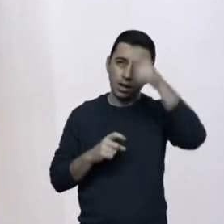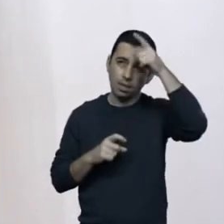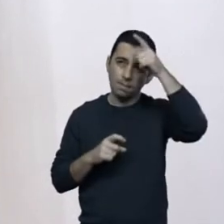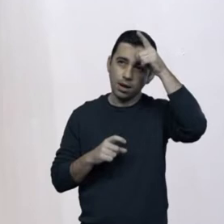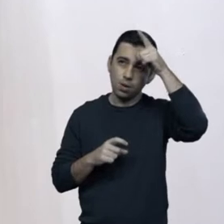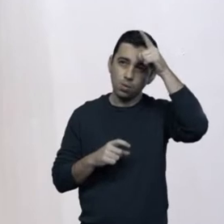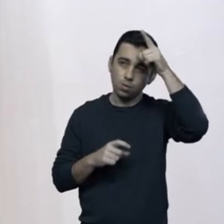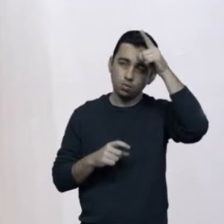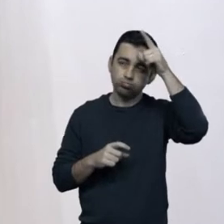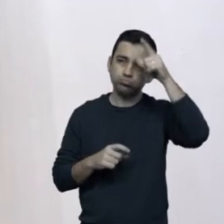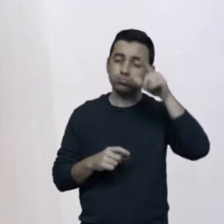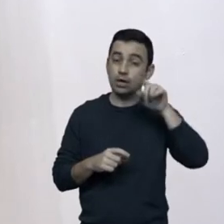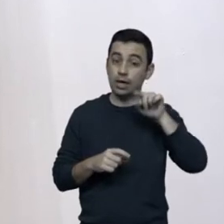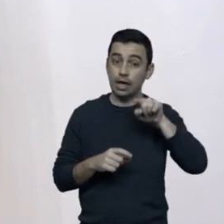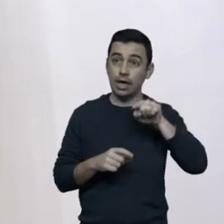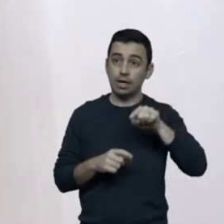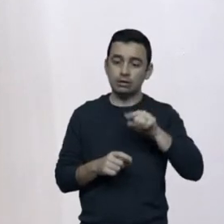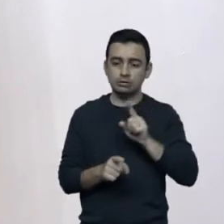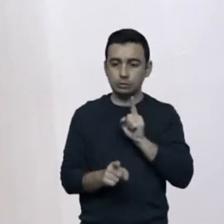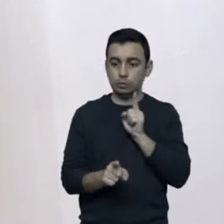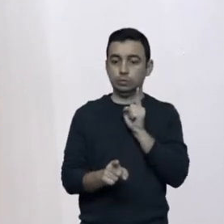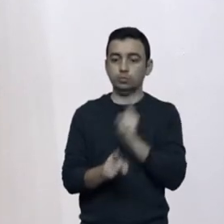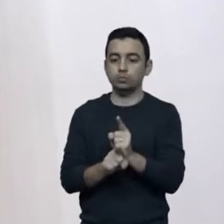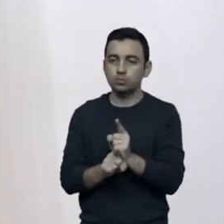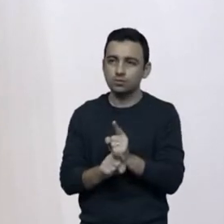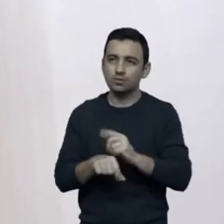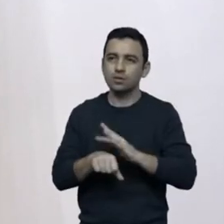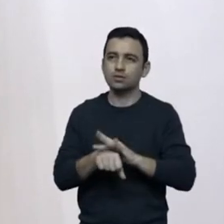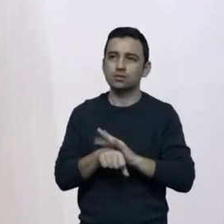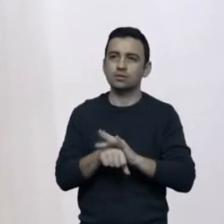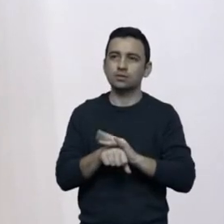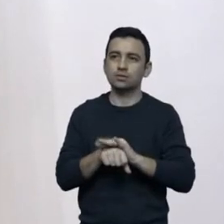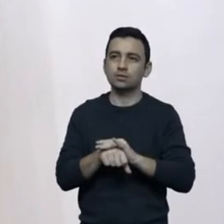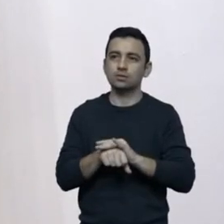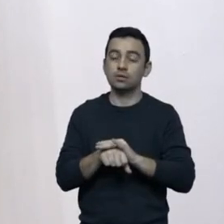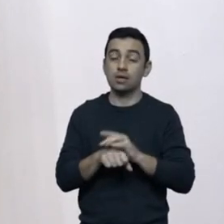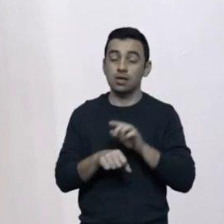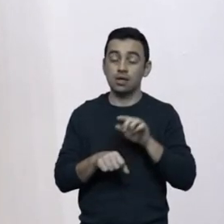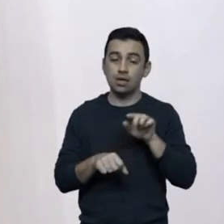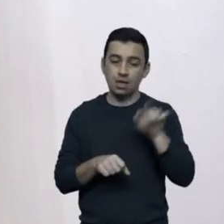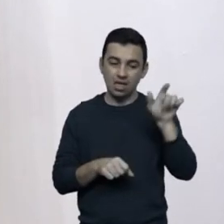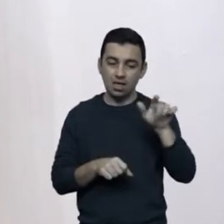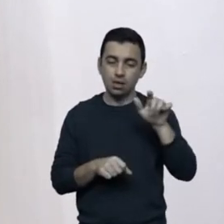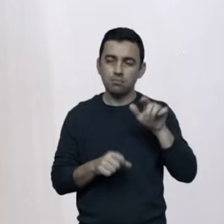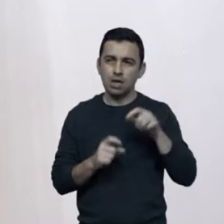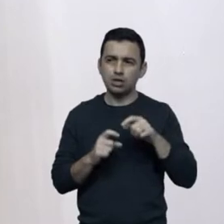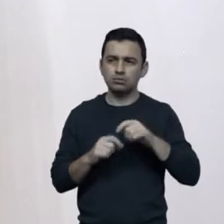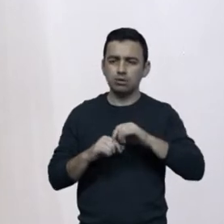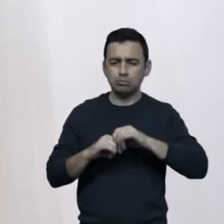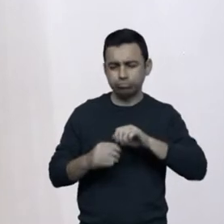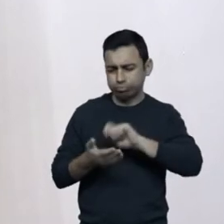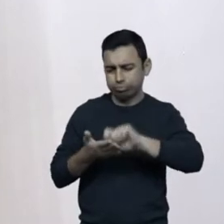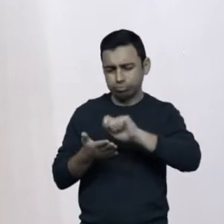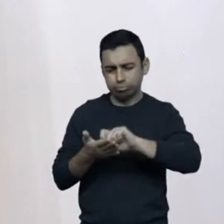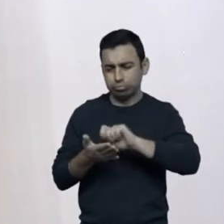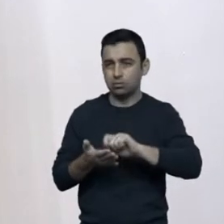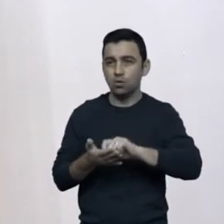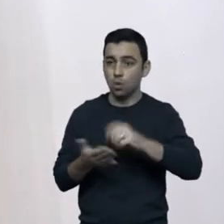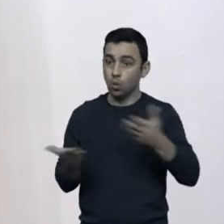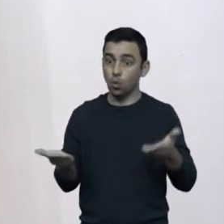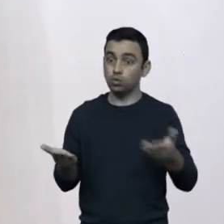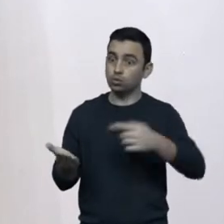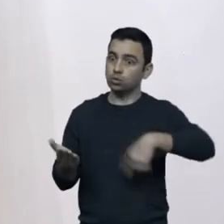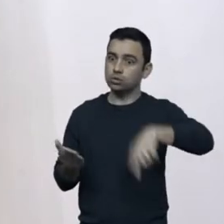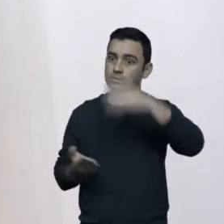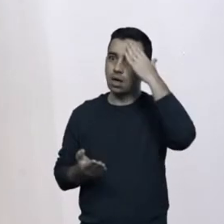Johannes Fabry, né? E ele descreveu a doença, e hoje a gente sabe muito sobre essa doença, e sabe, a ciência sabe